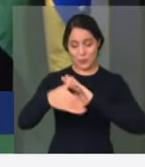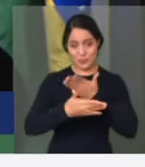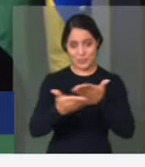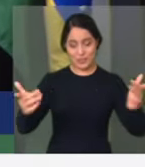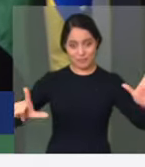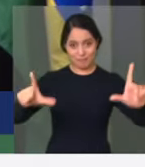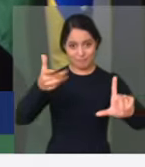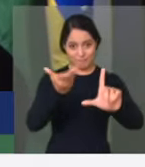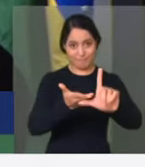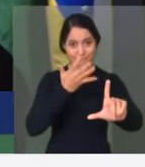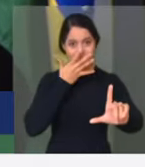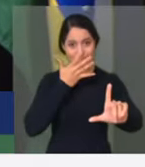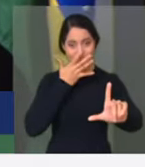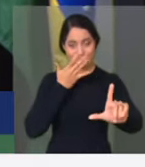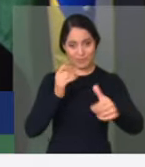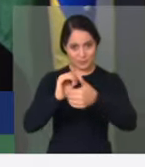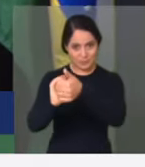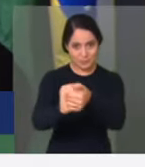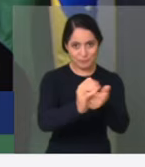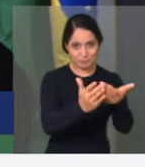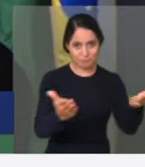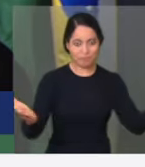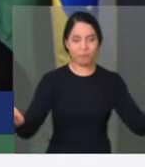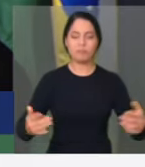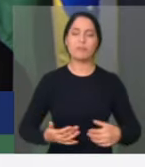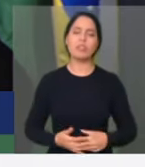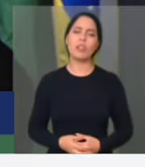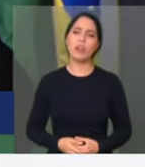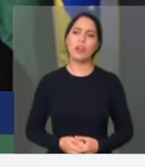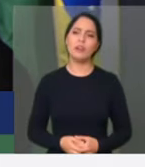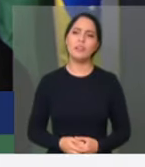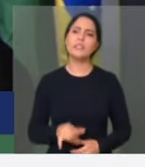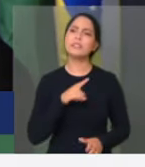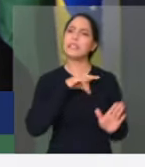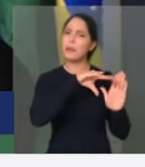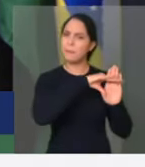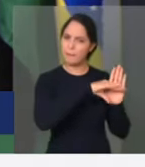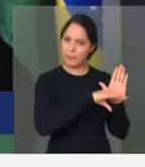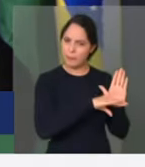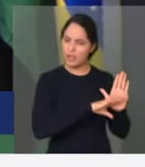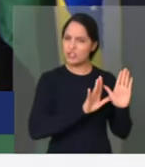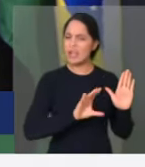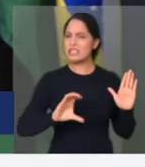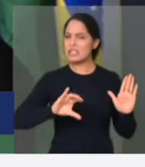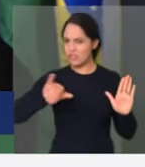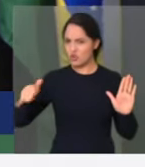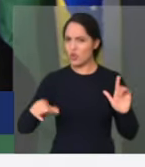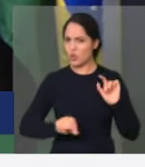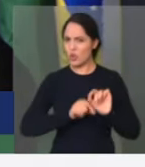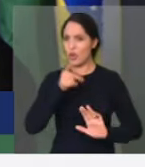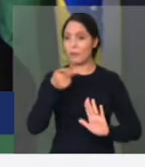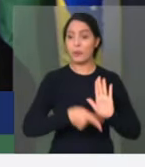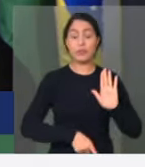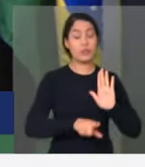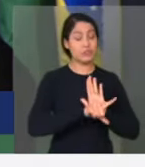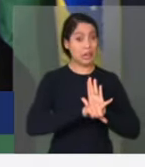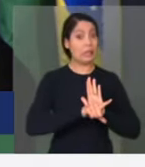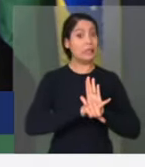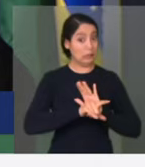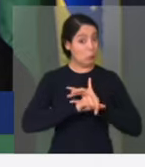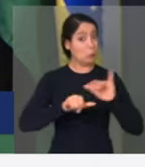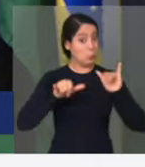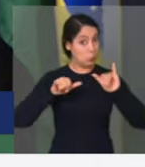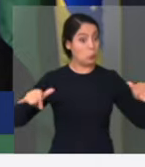é bom está sendo votado na tá na pauta da ccj já há algum tempo um projeto de lei muito polêmico